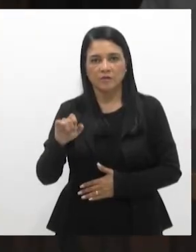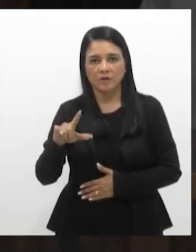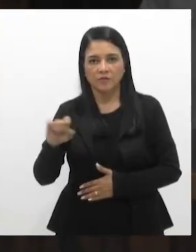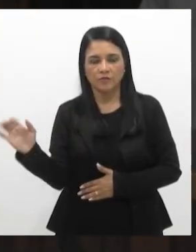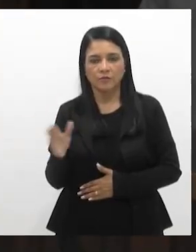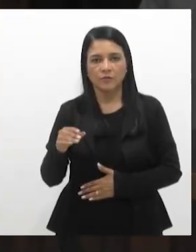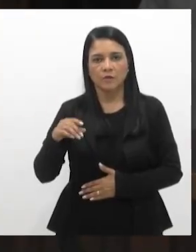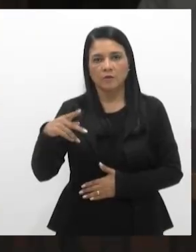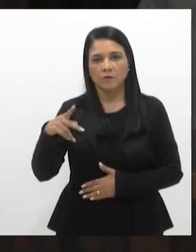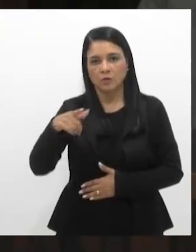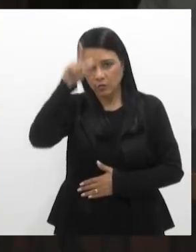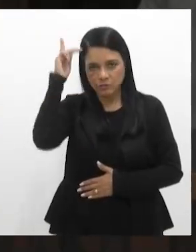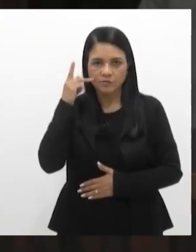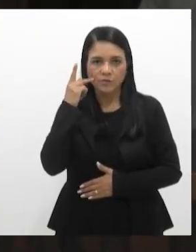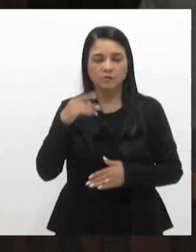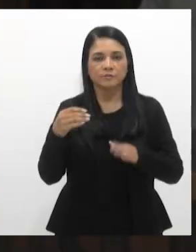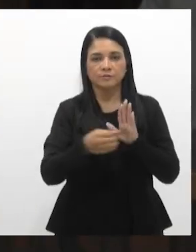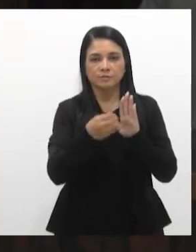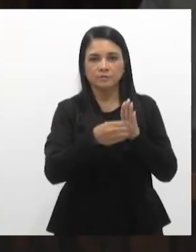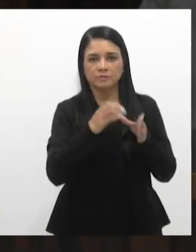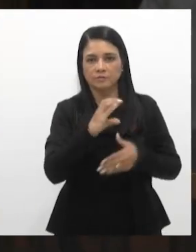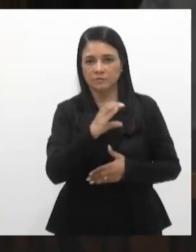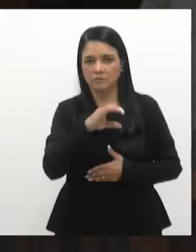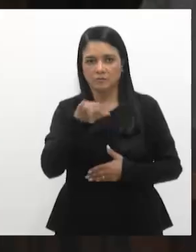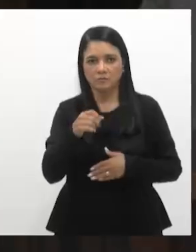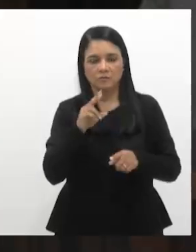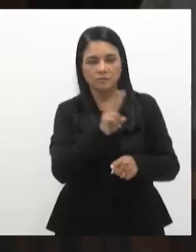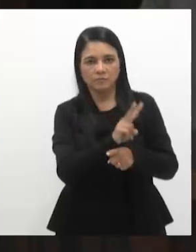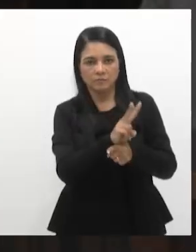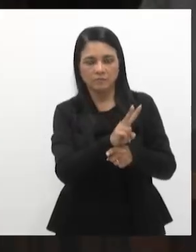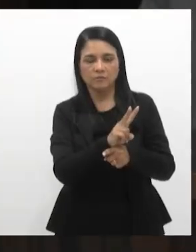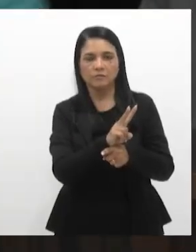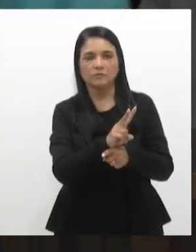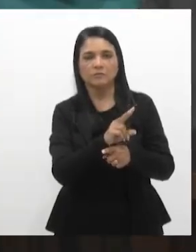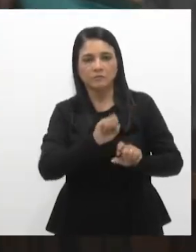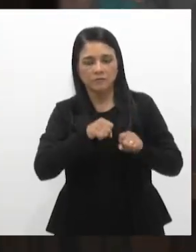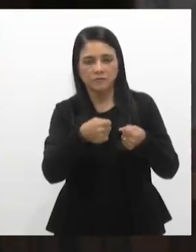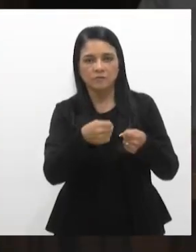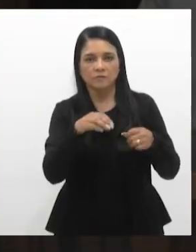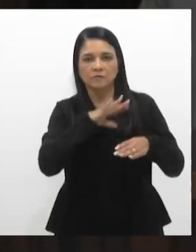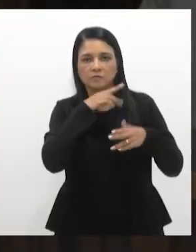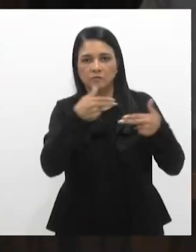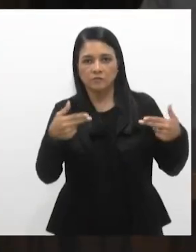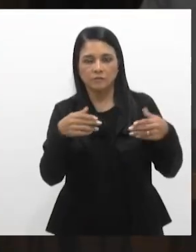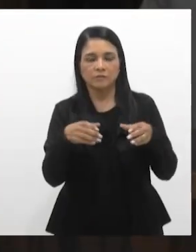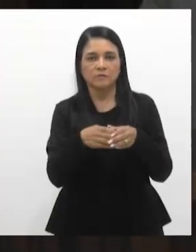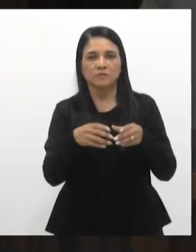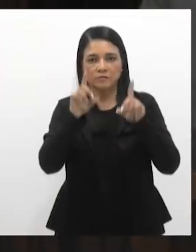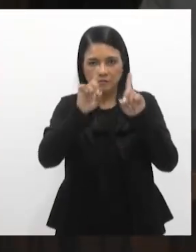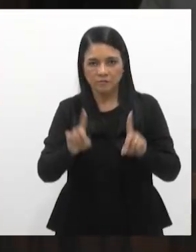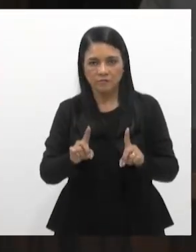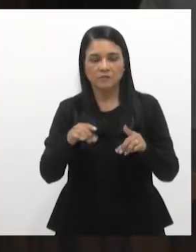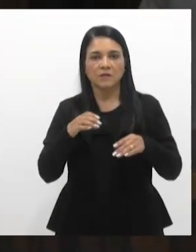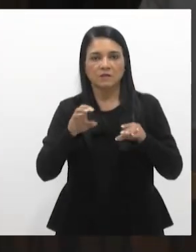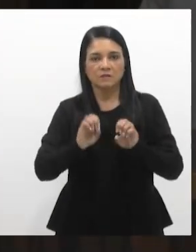de pareceres das comissões de Constituição e Justiça, de defesa e proteção dos animais, da pessoa com deficiência, de saúde, de